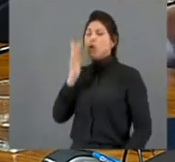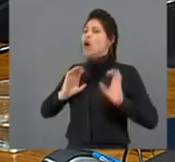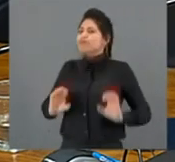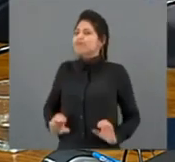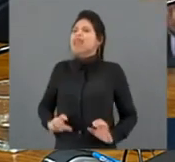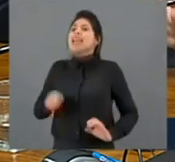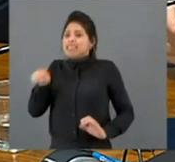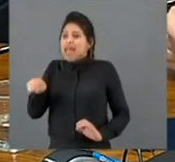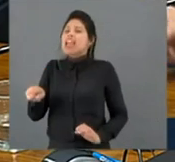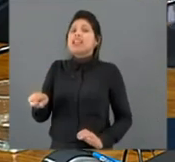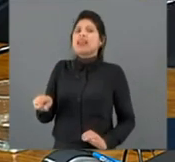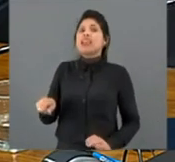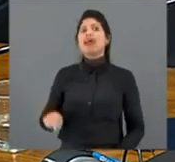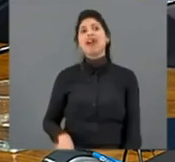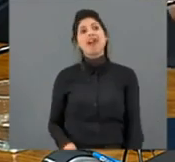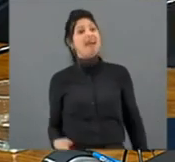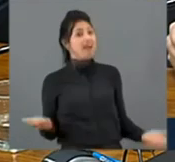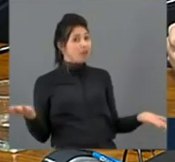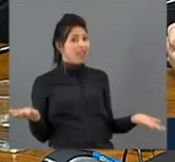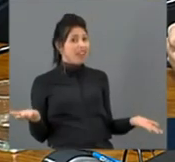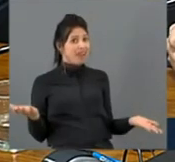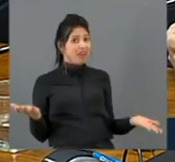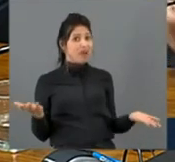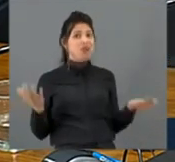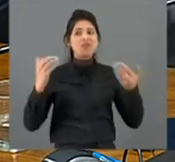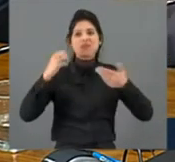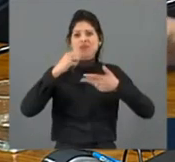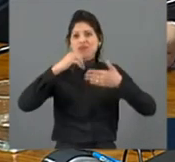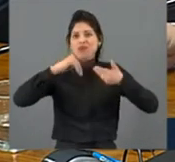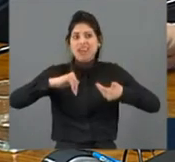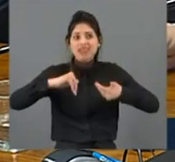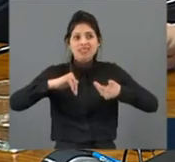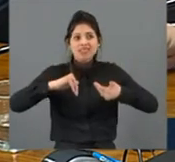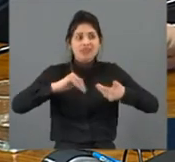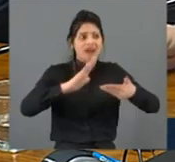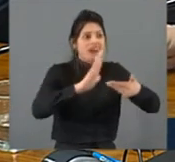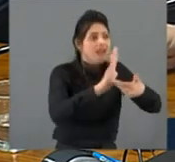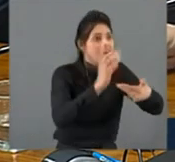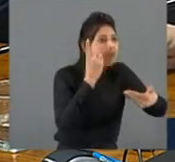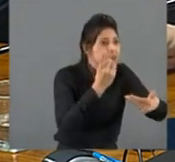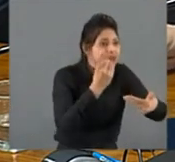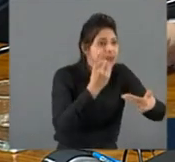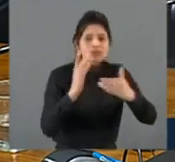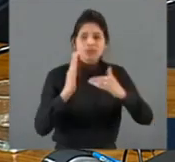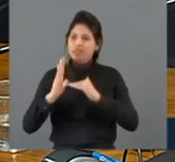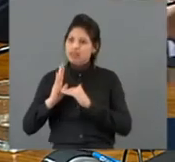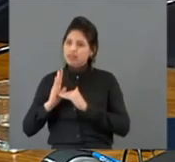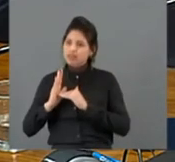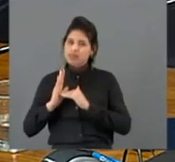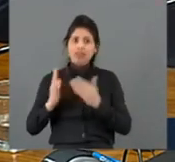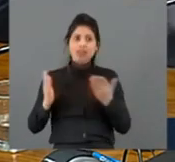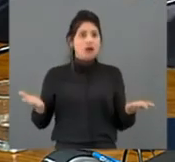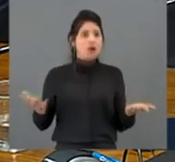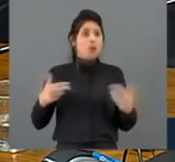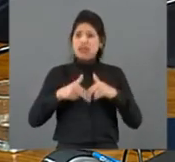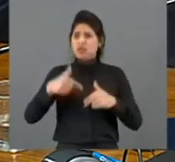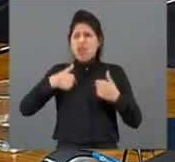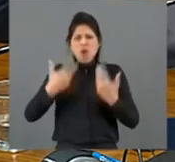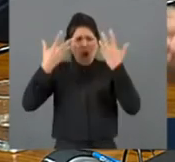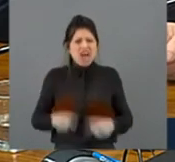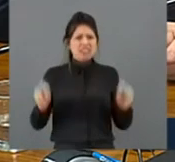por Ulisses, cidadã, é o Congresso Nacional. É a Câmara e é o Senado. E é por isso que eu não aceito